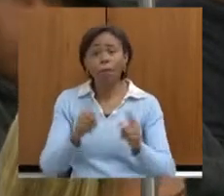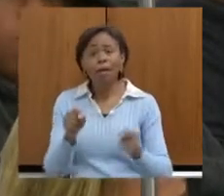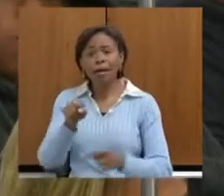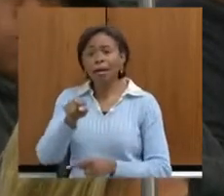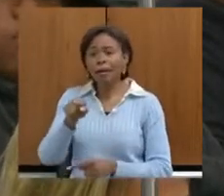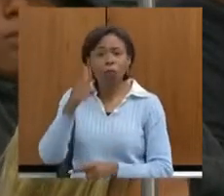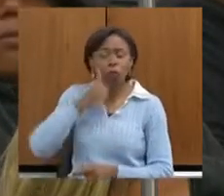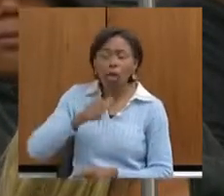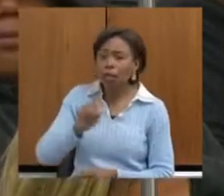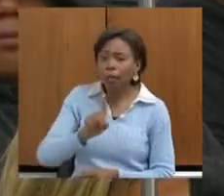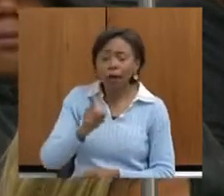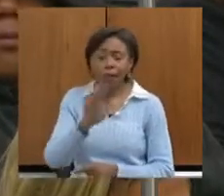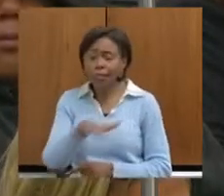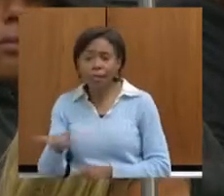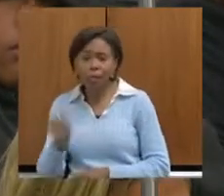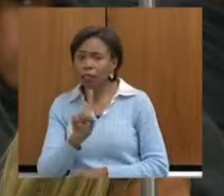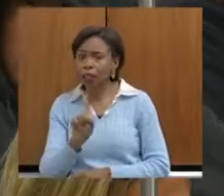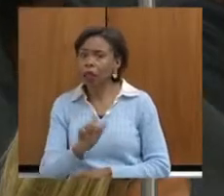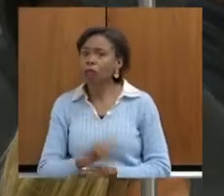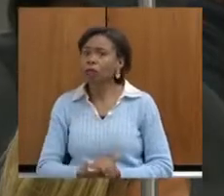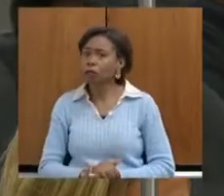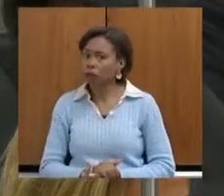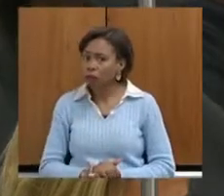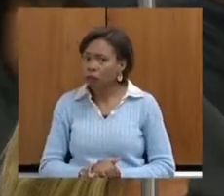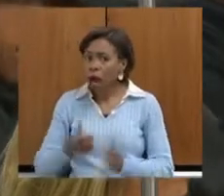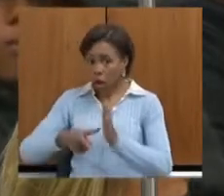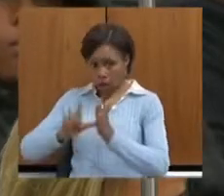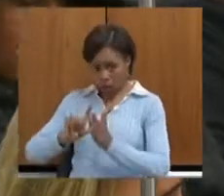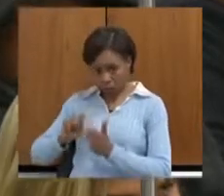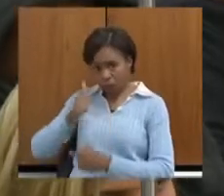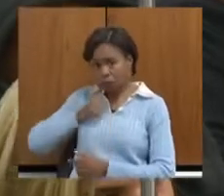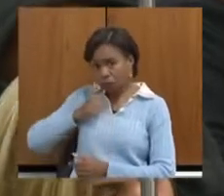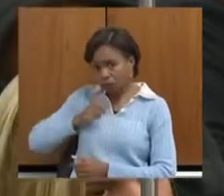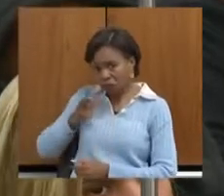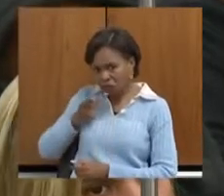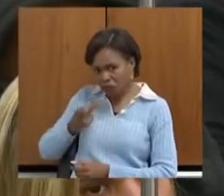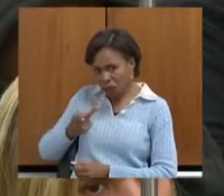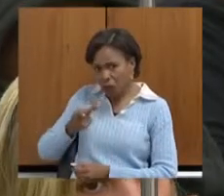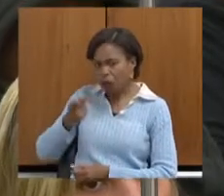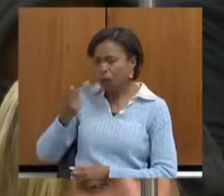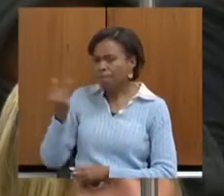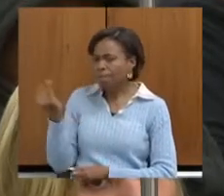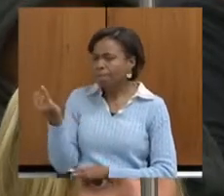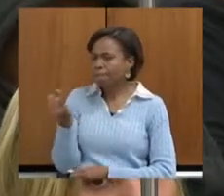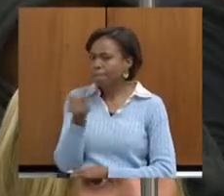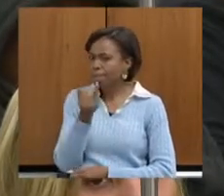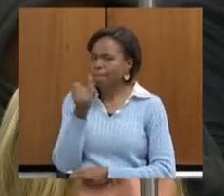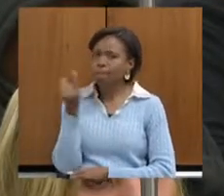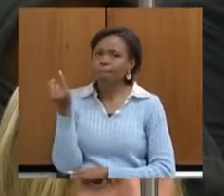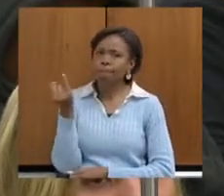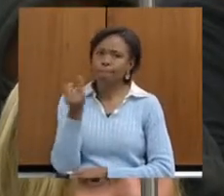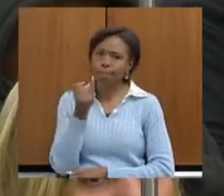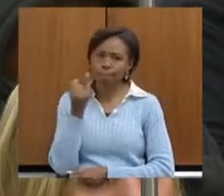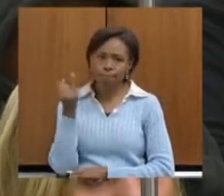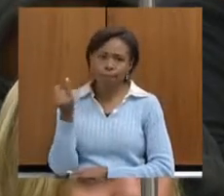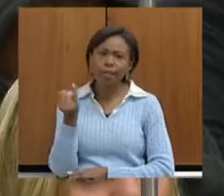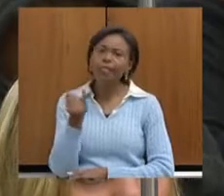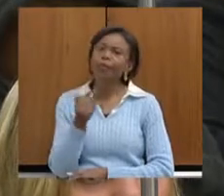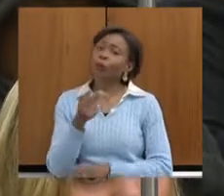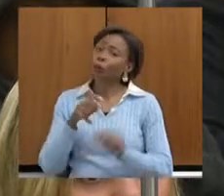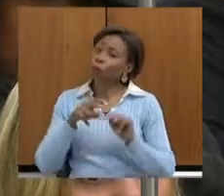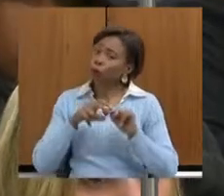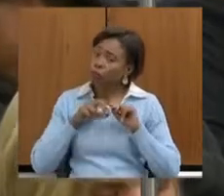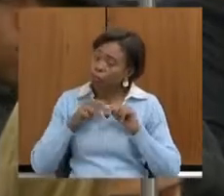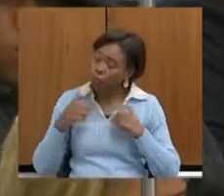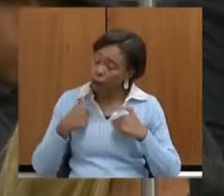criança nem se falam então isso que a menina colocou que foi muito importante para nós por isso que eu digo